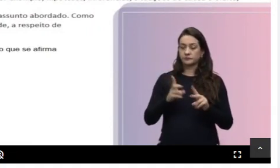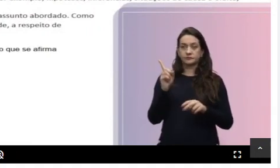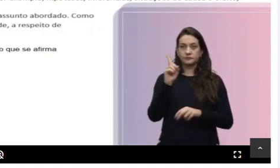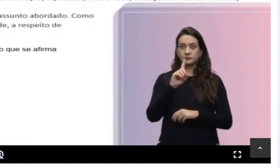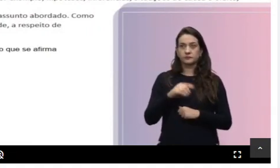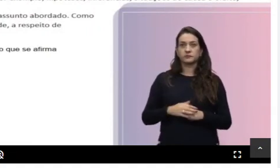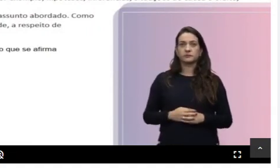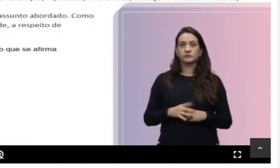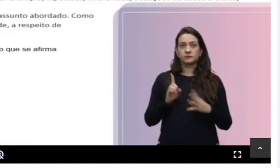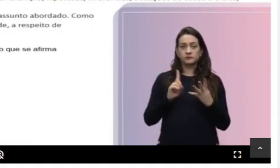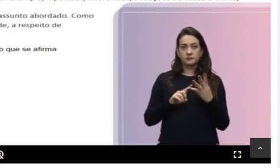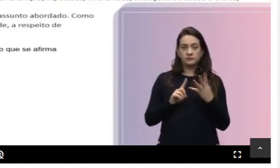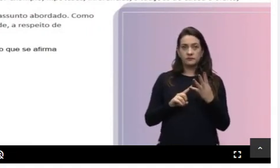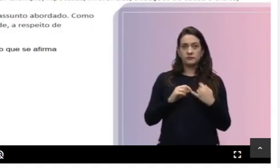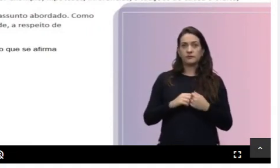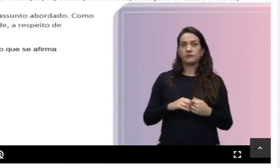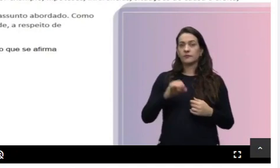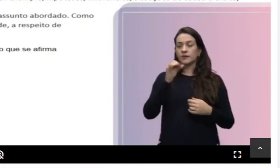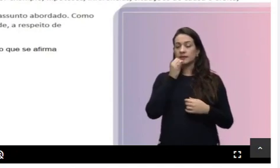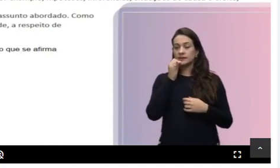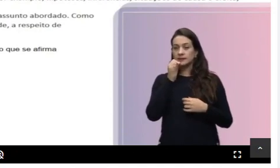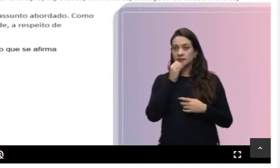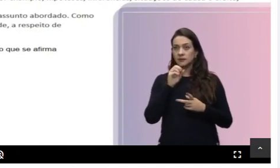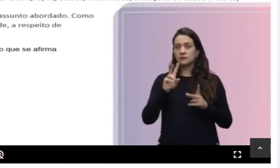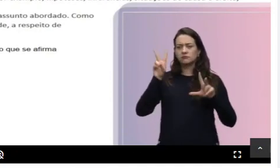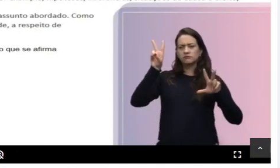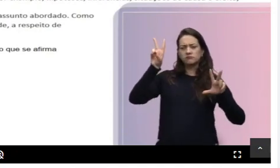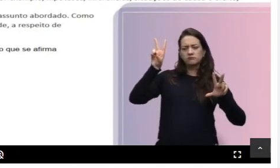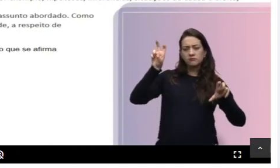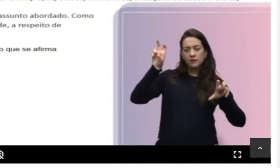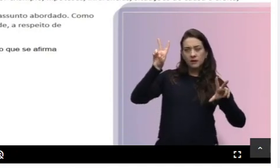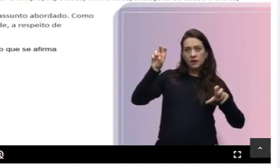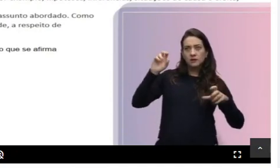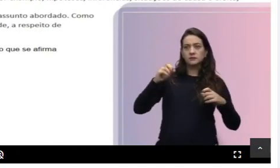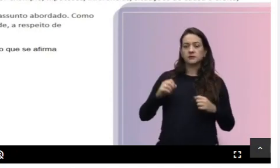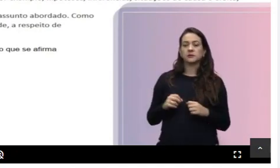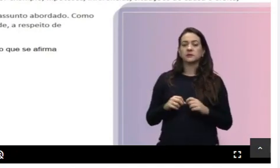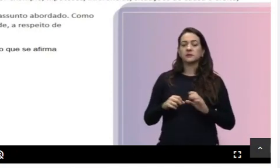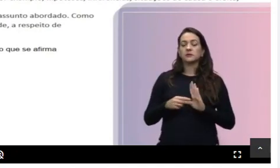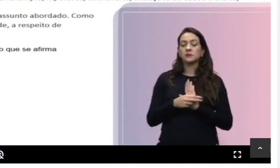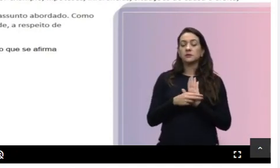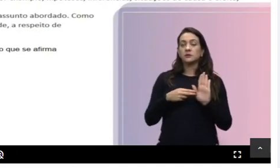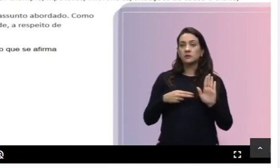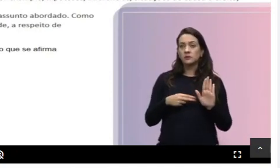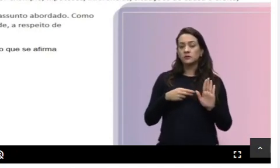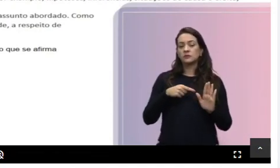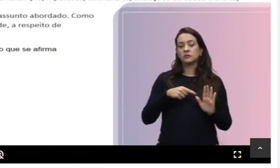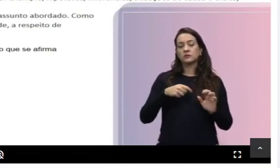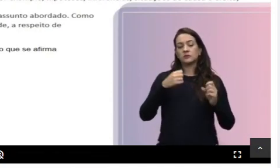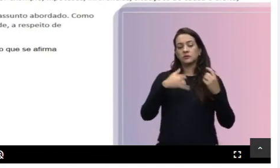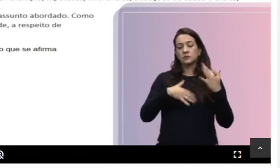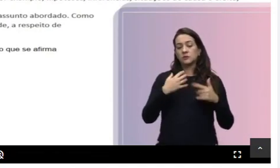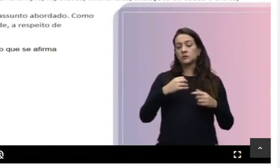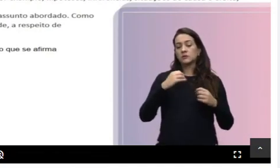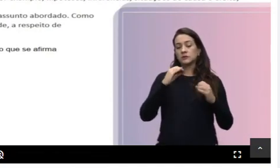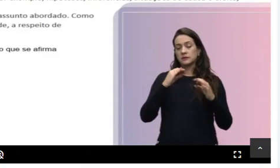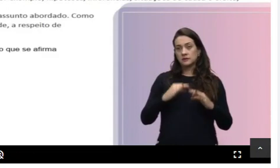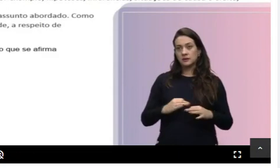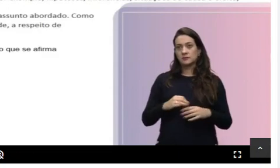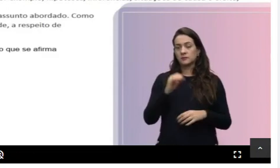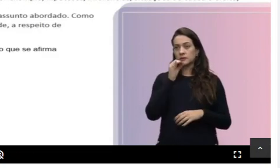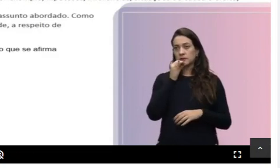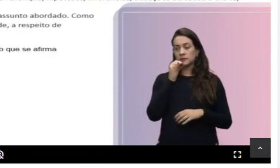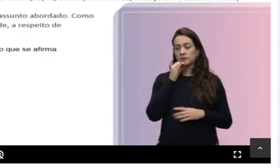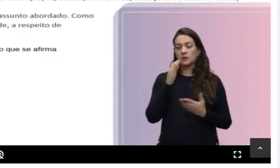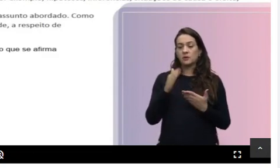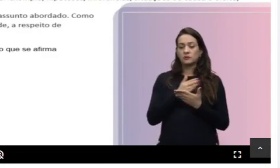4. Trazer citações direta ou indireta de autoridade no assunto abordado. Como exemplo, poderiam